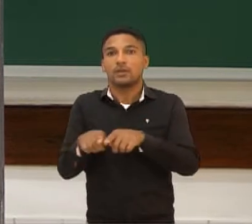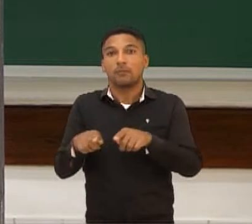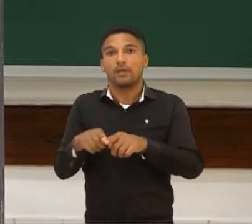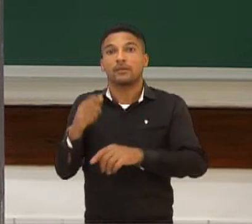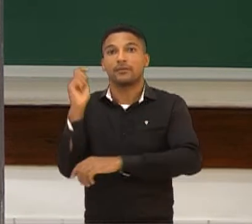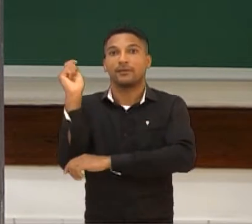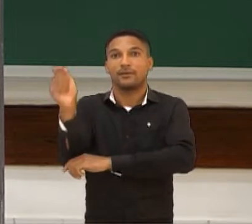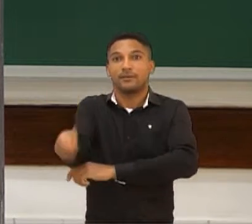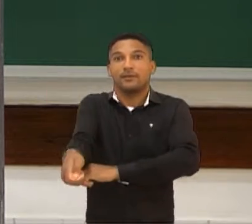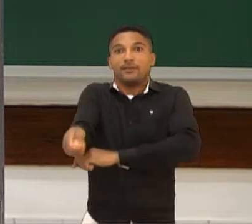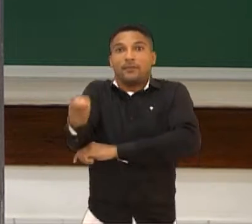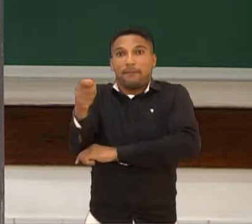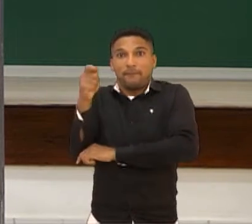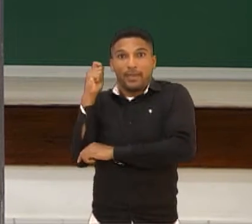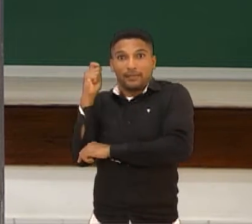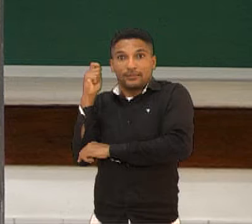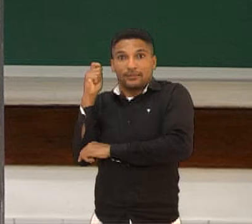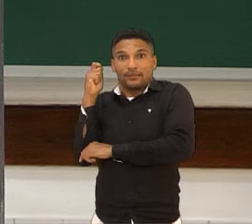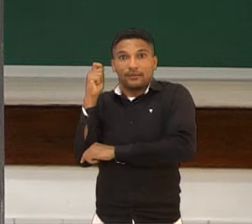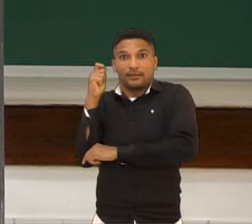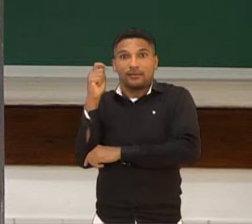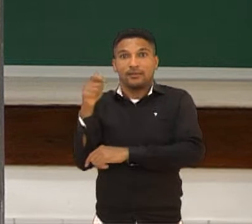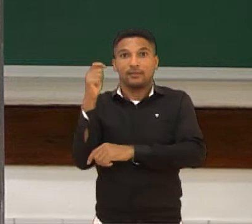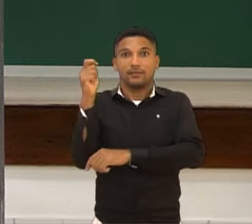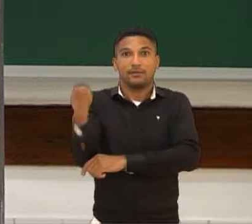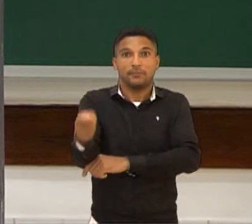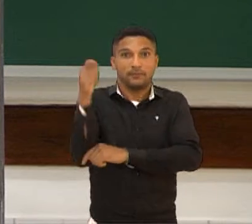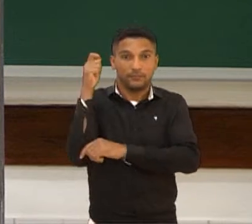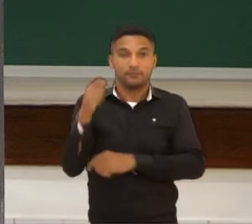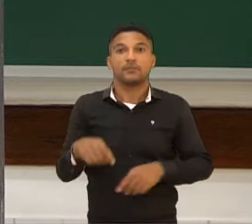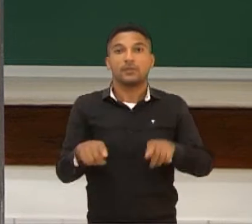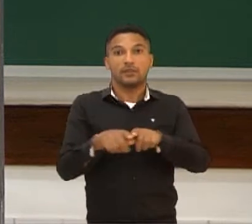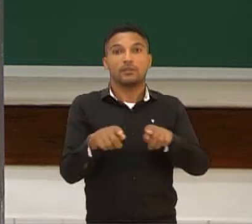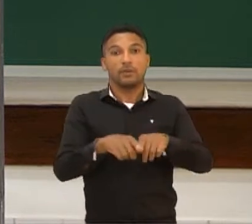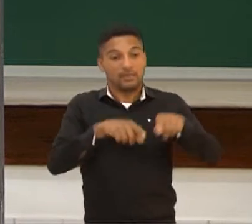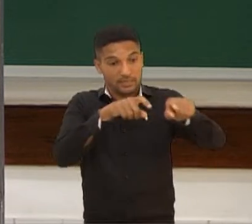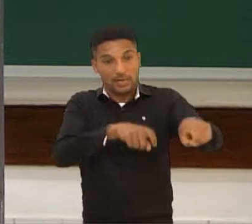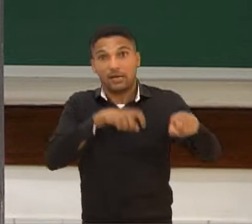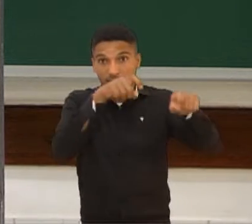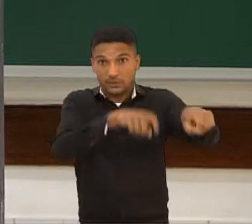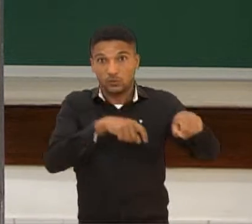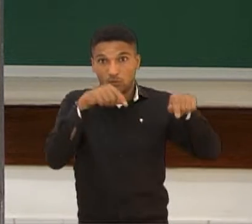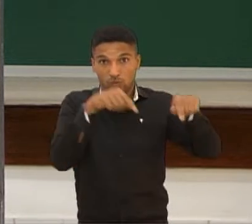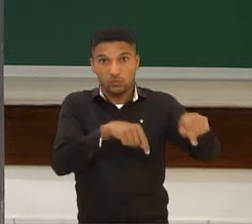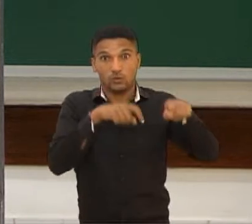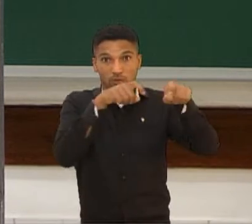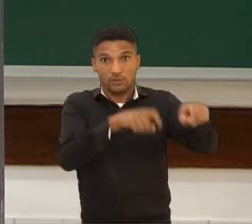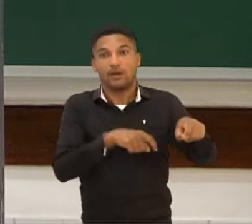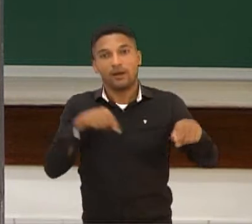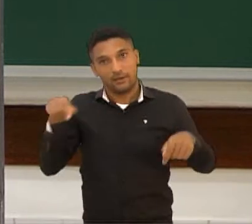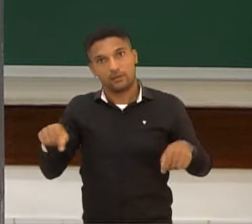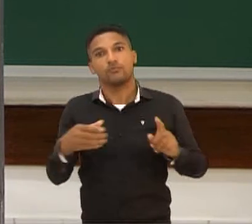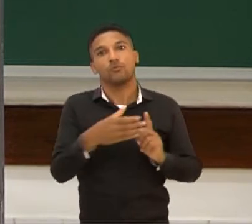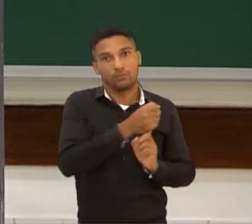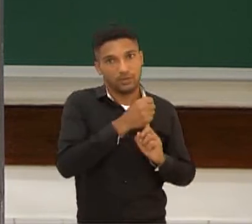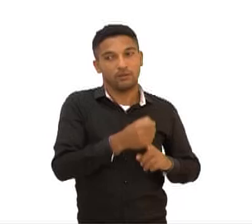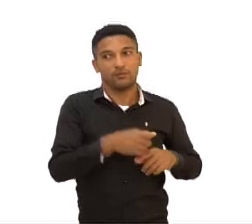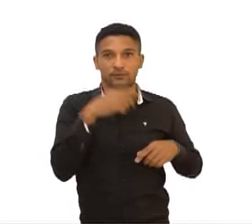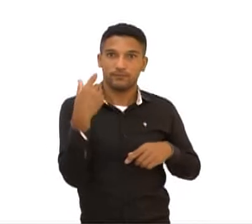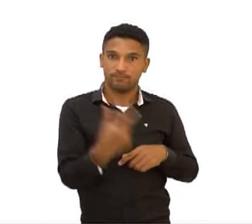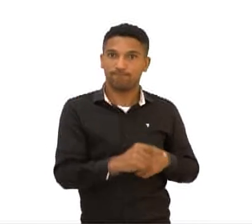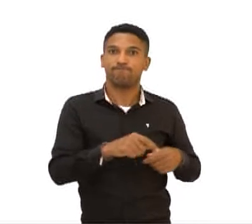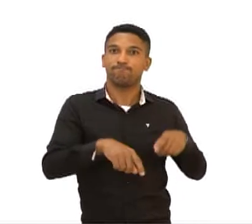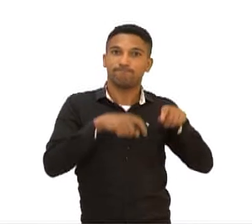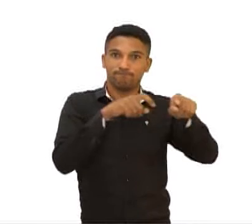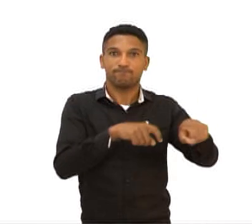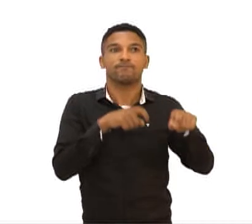grandes destaques dos bantus é que eles dominavam a agricultura. Isso é uma coisa bem importante. Mas talvez